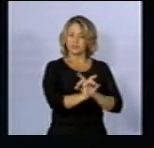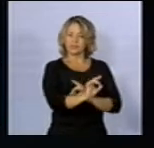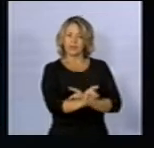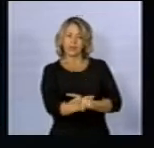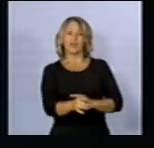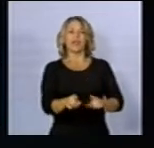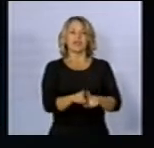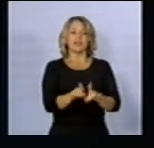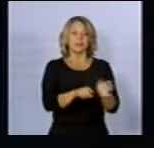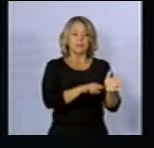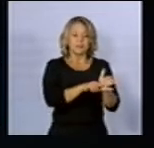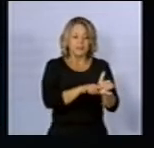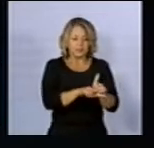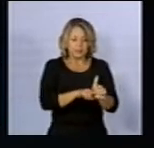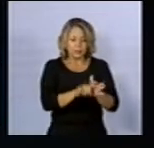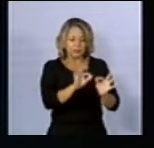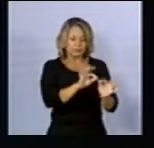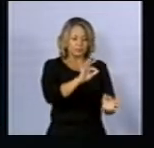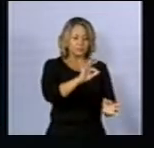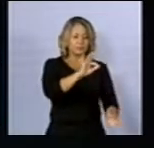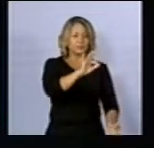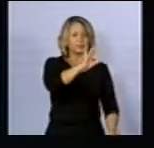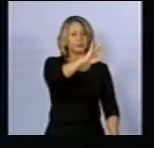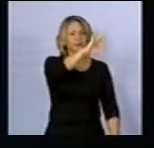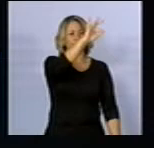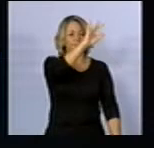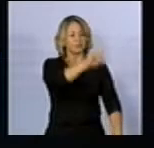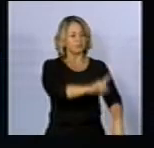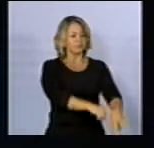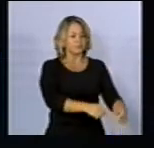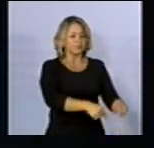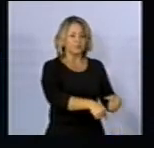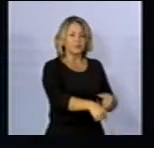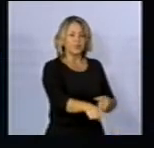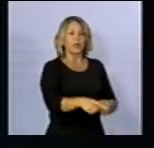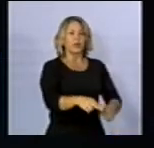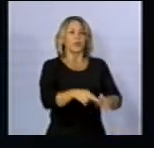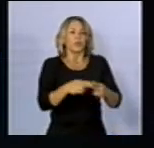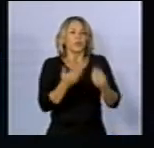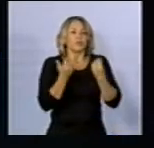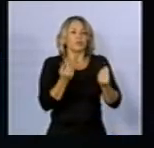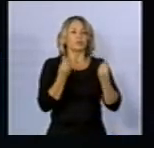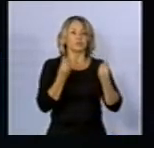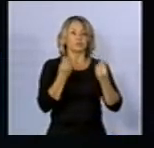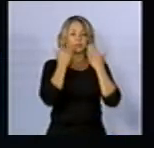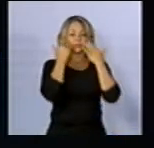também medições pontuais sobre esse tipo de exposição.